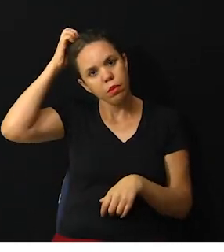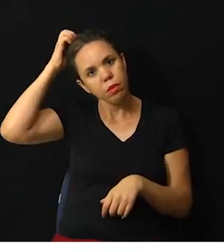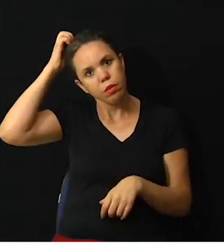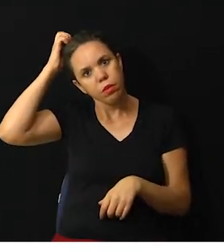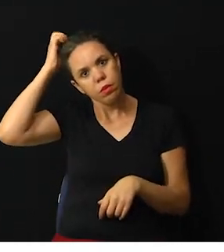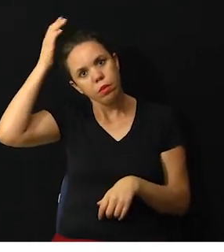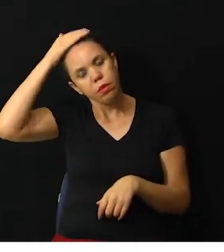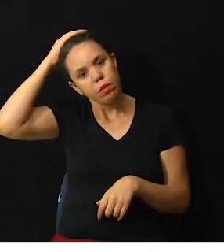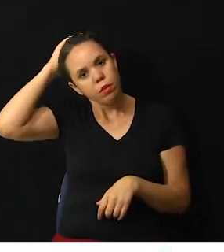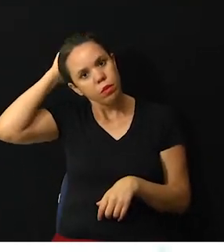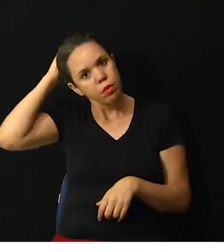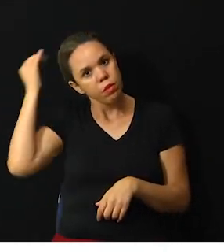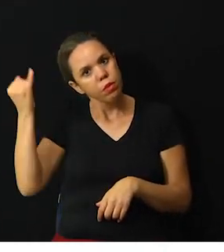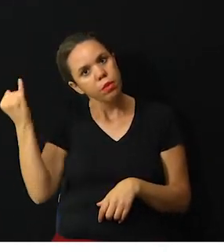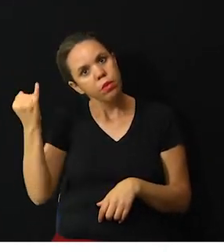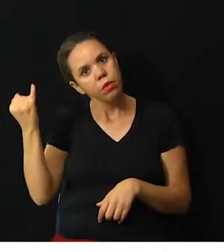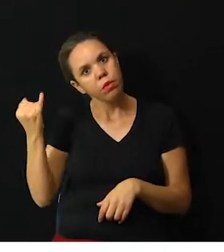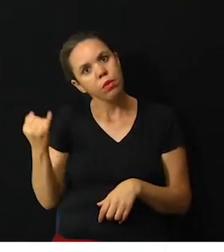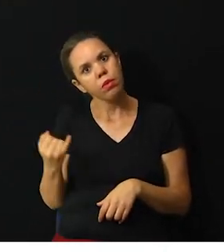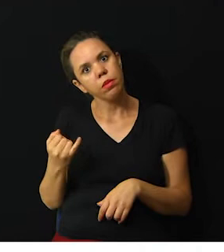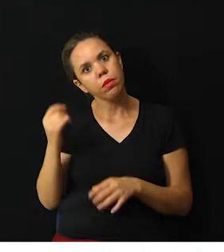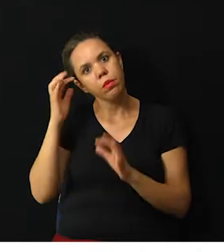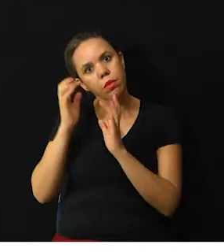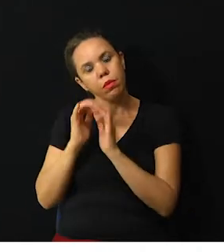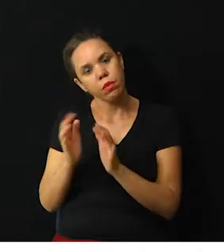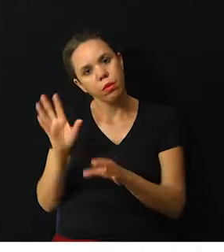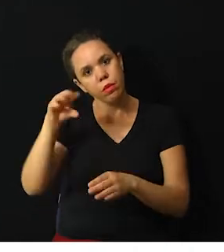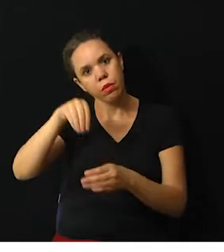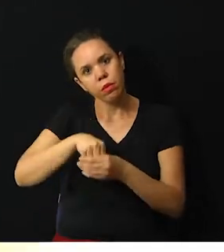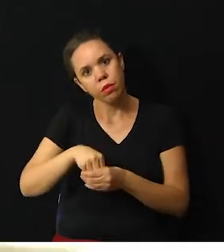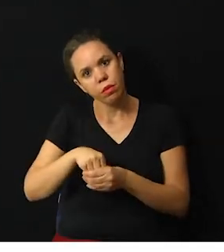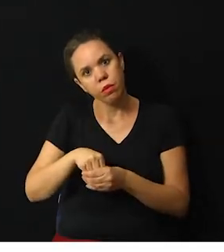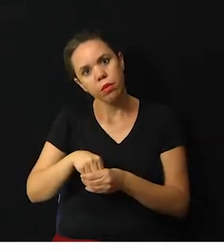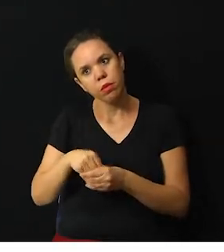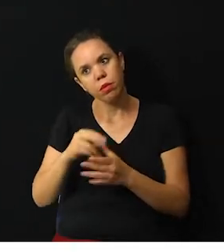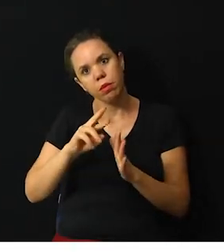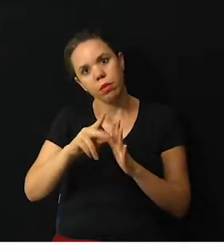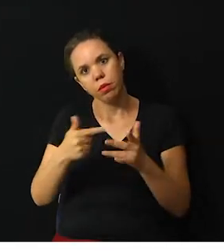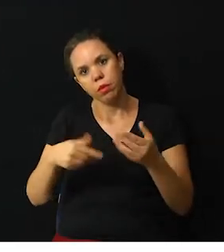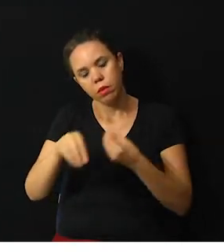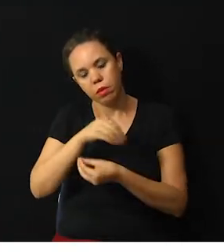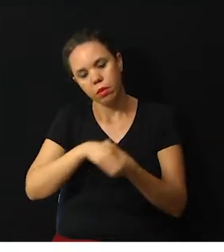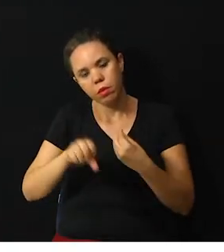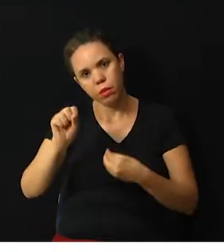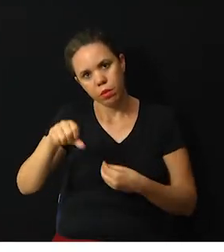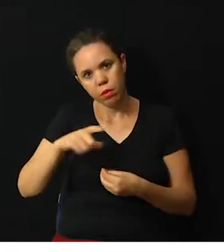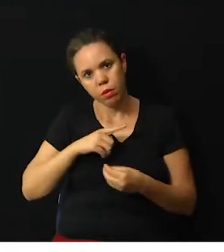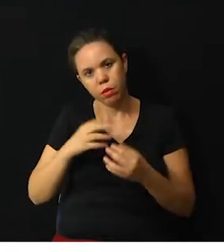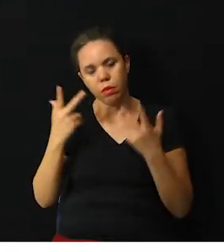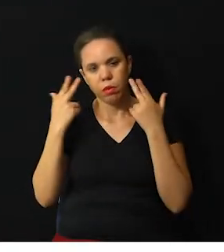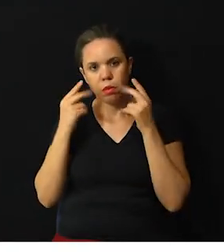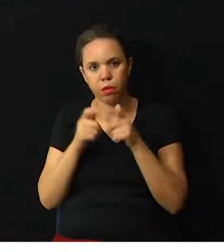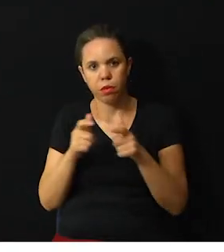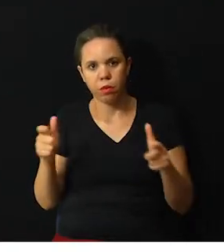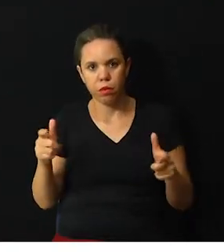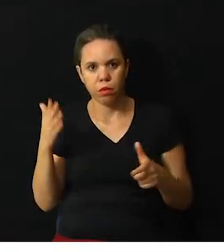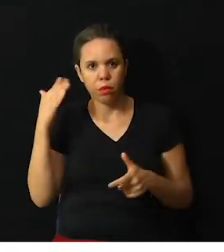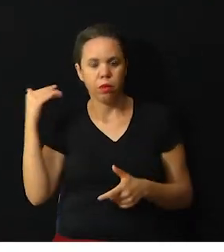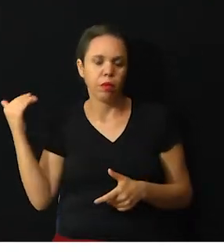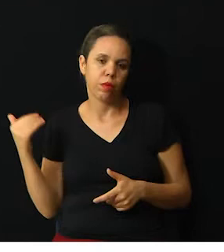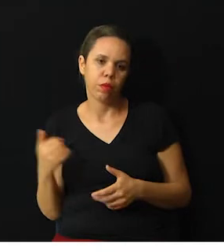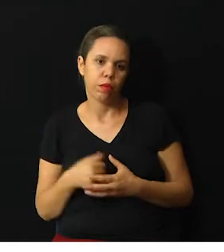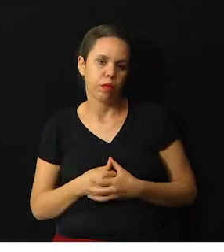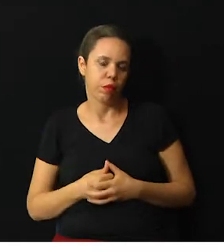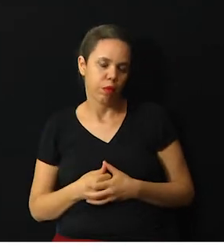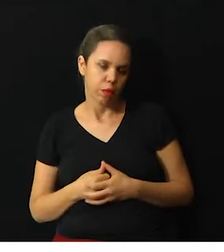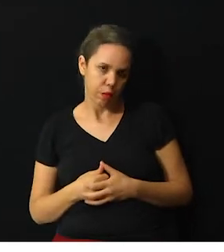Então, é importante entender que o Alzheimer está dentro de um mar de outras doenças, mas sim, é a doença mais comum, a mais conhecida,